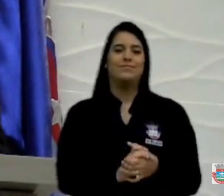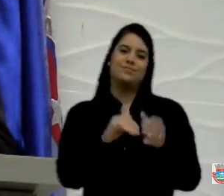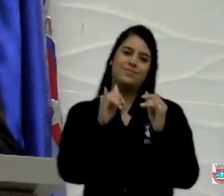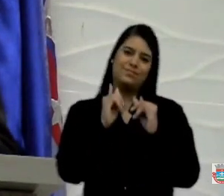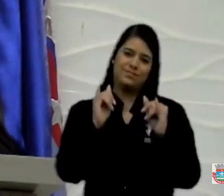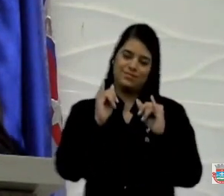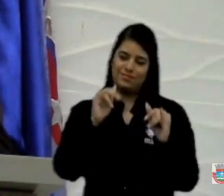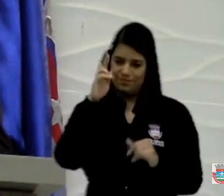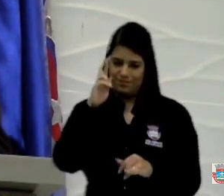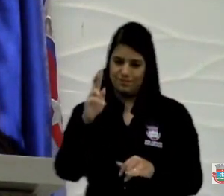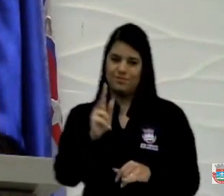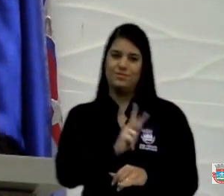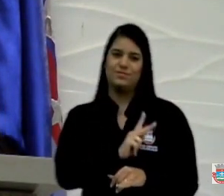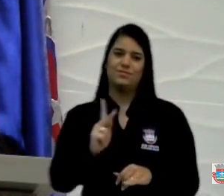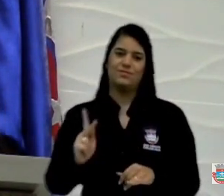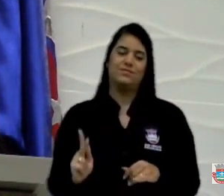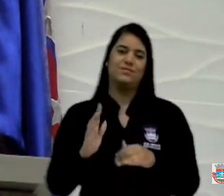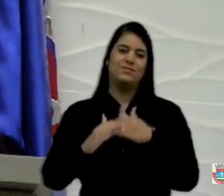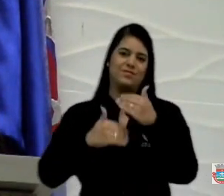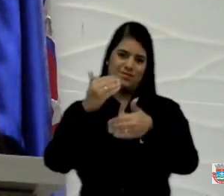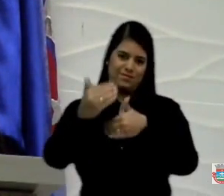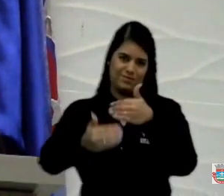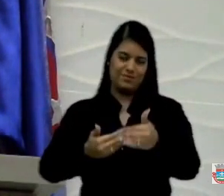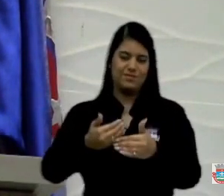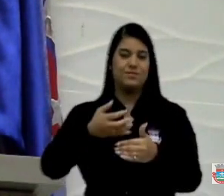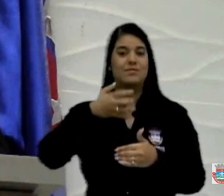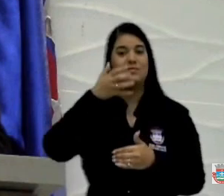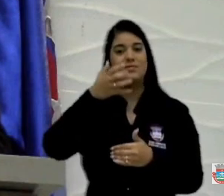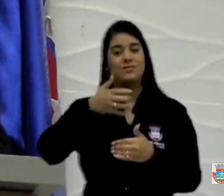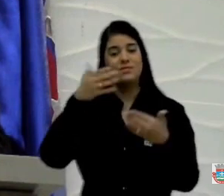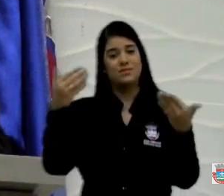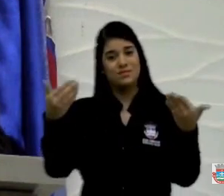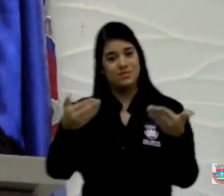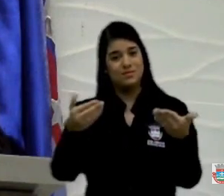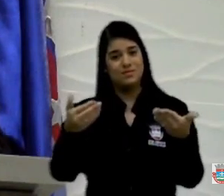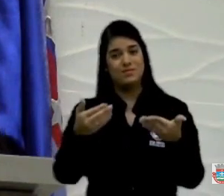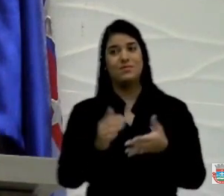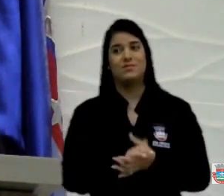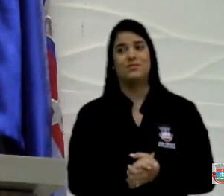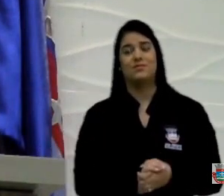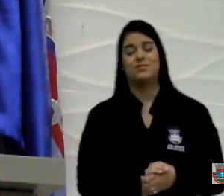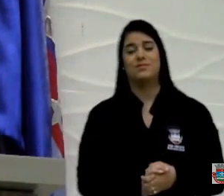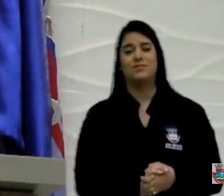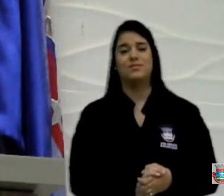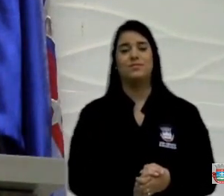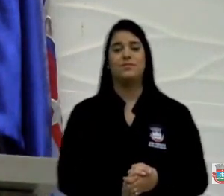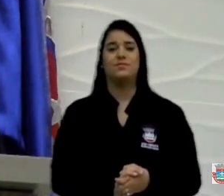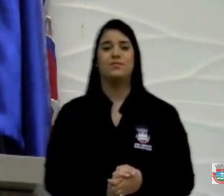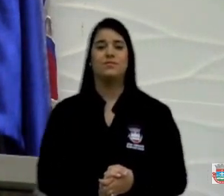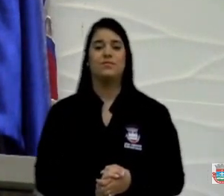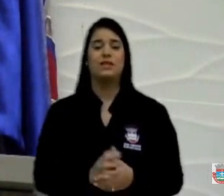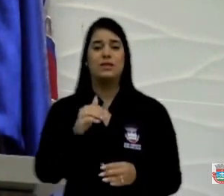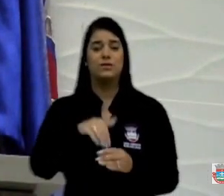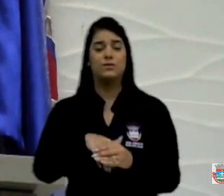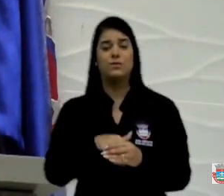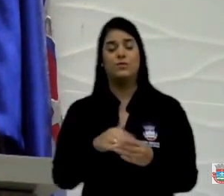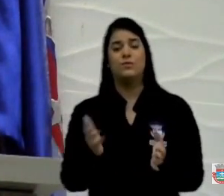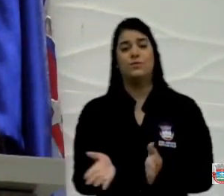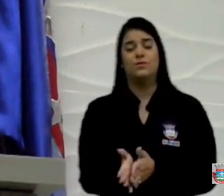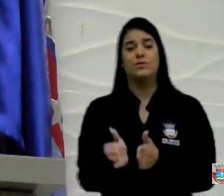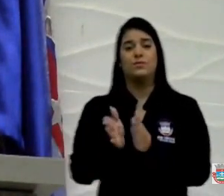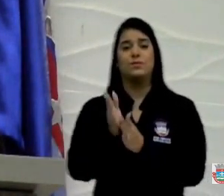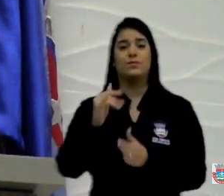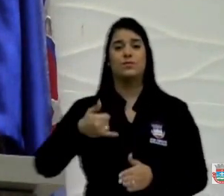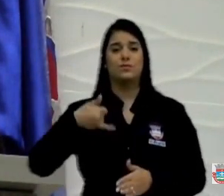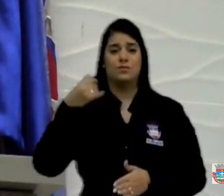senhor presidente, quero dar continuidade aqui ao meu pronunciamento do dia de hoje, também externando aqui meus votos de felicitação pela passagem